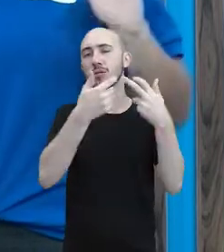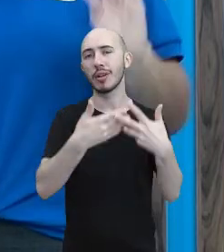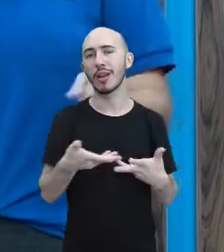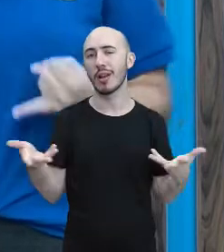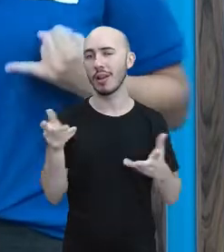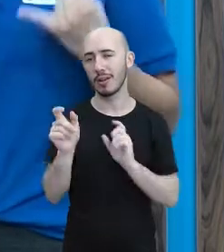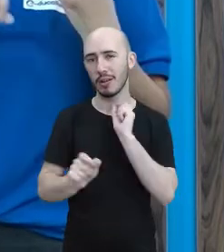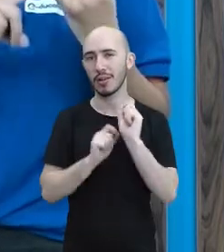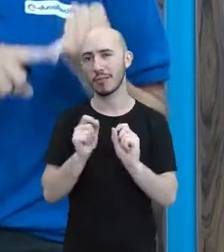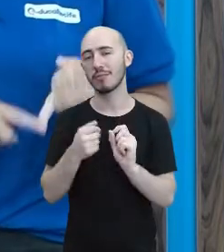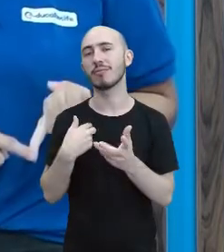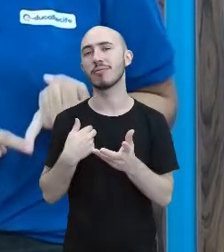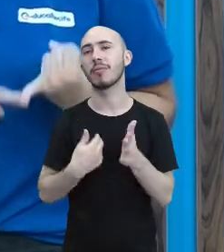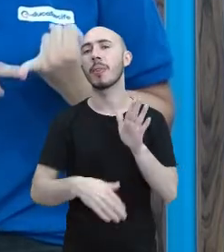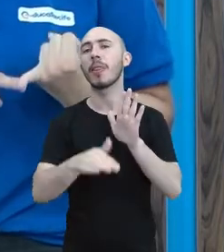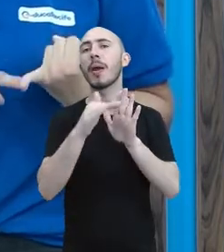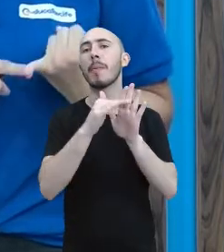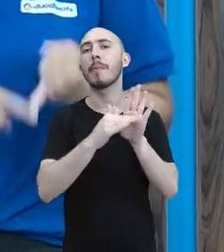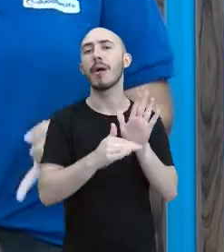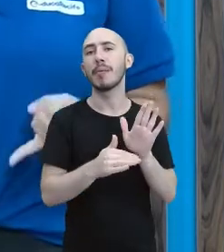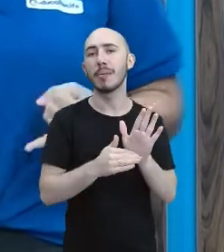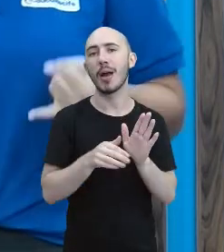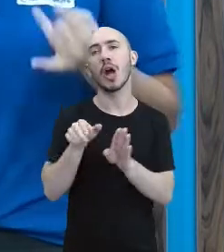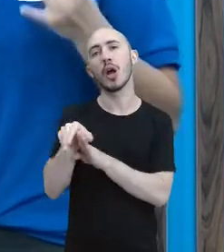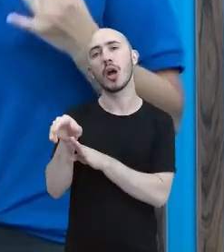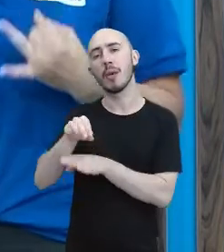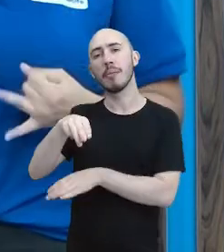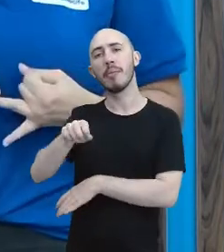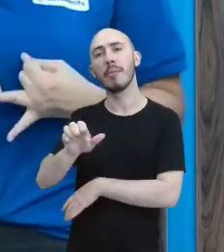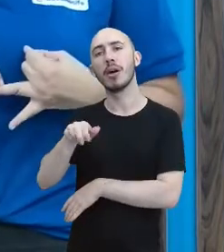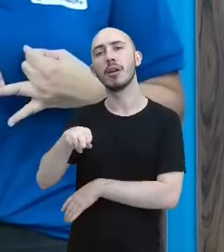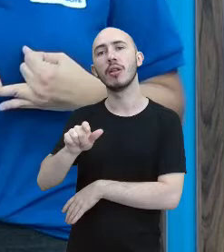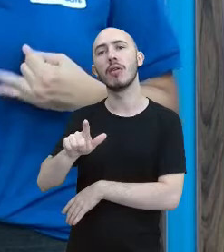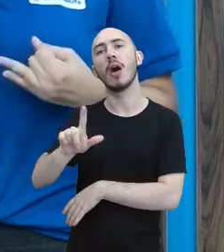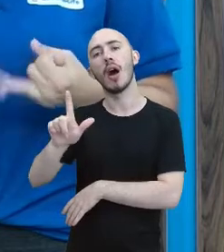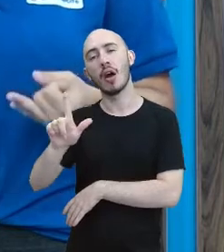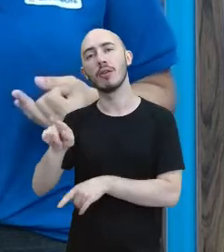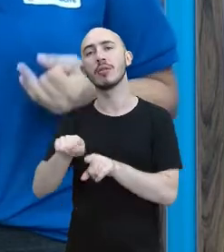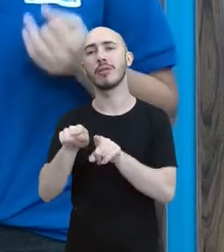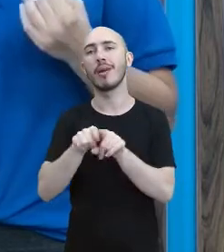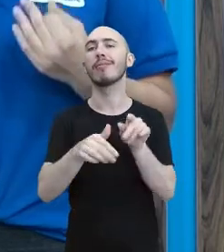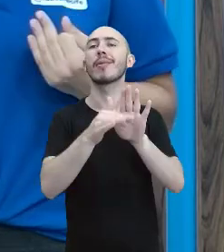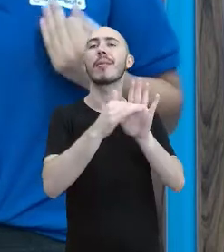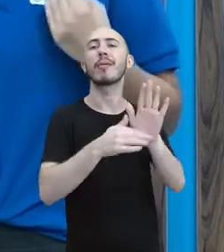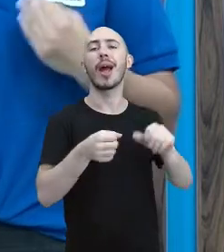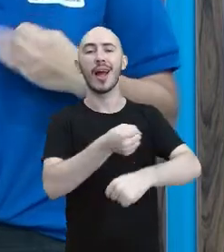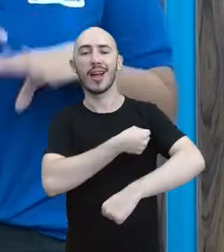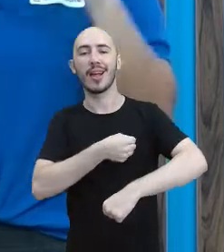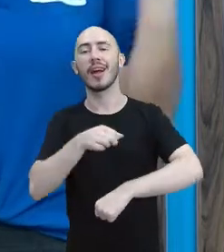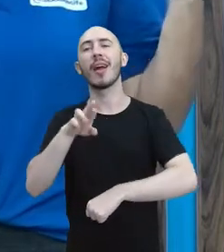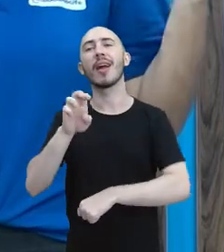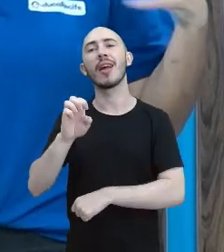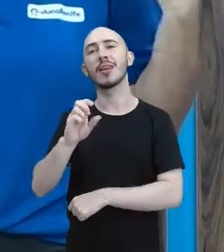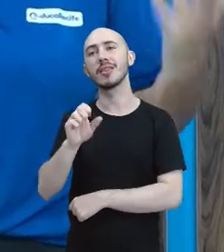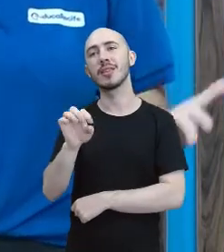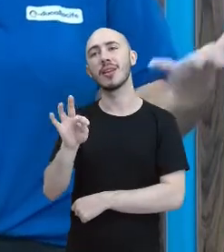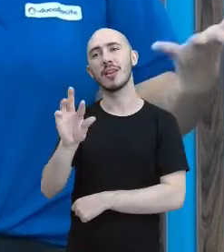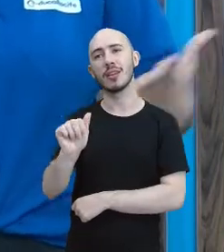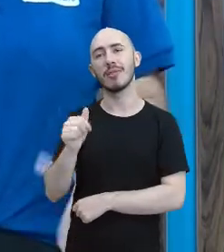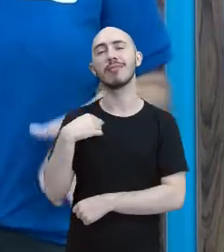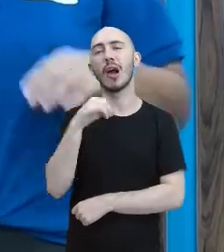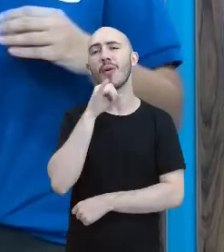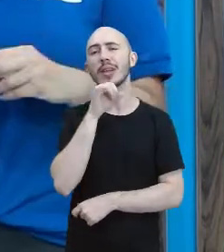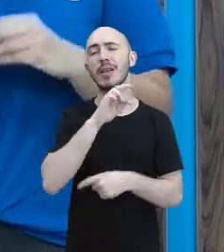Quando a gente viu manual de instrução, quando a gente já viu receita, quando eu falo de diversos outros